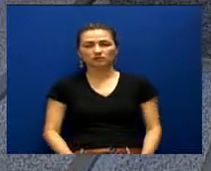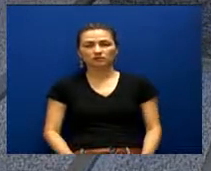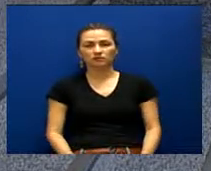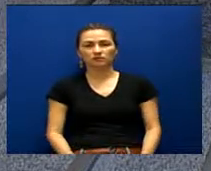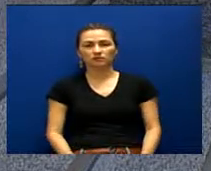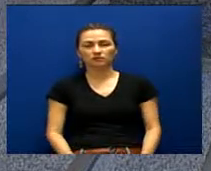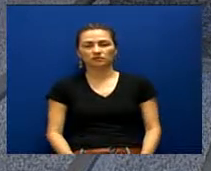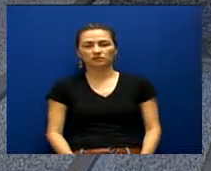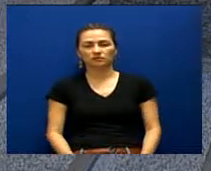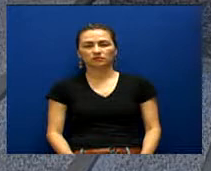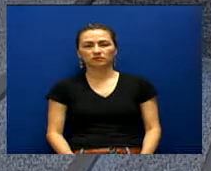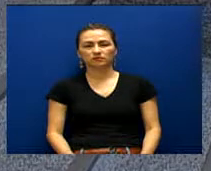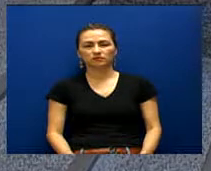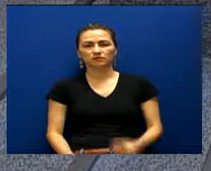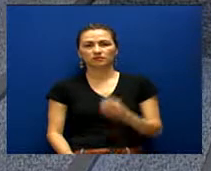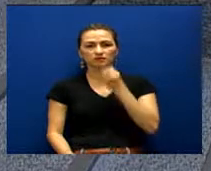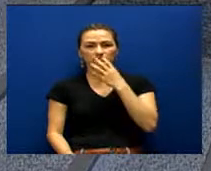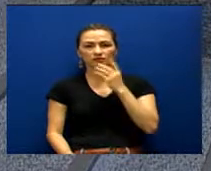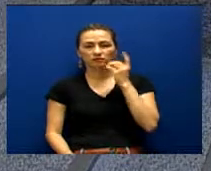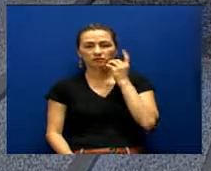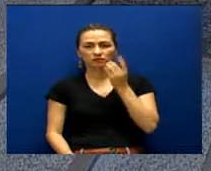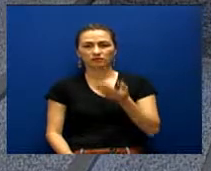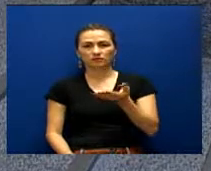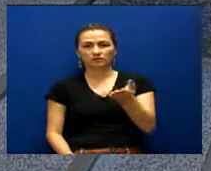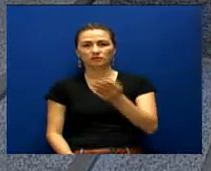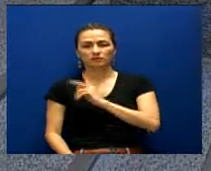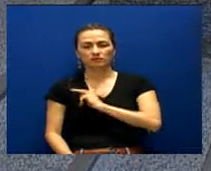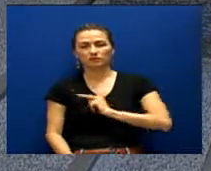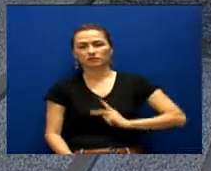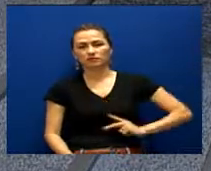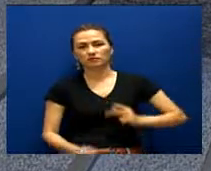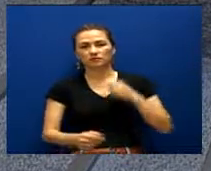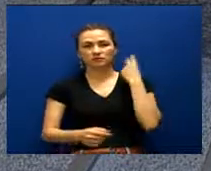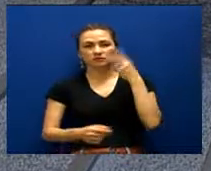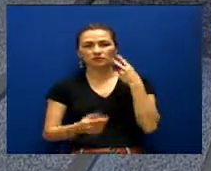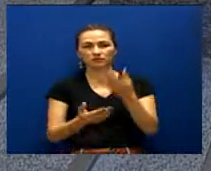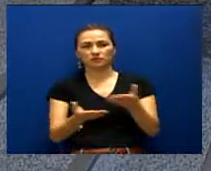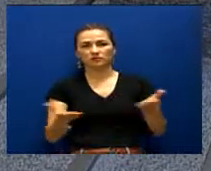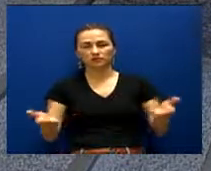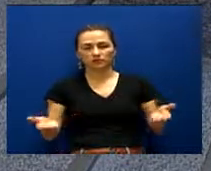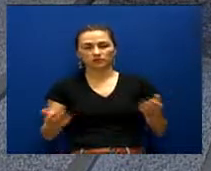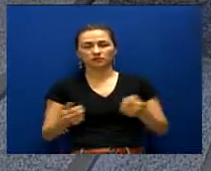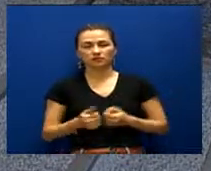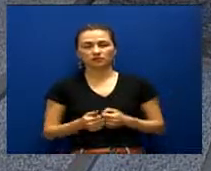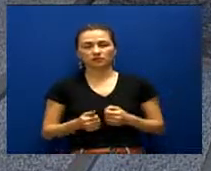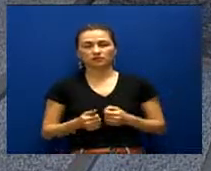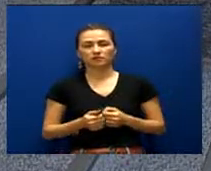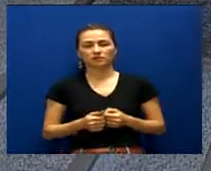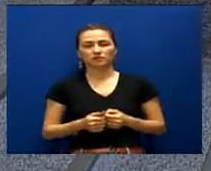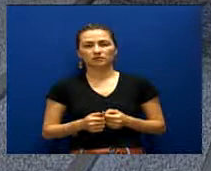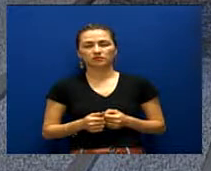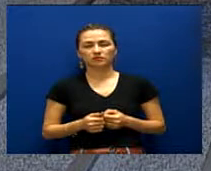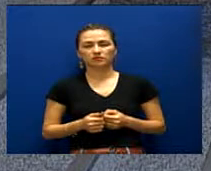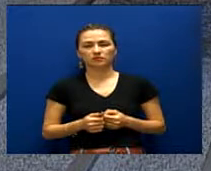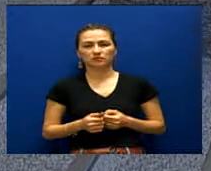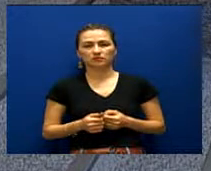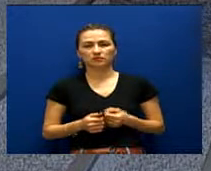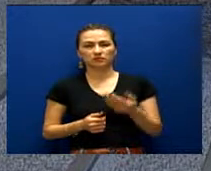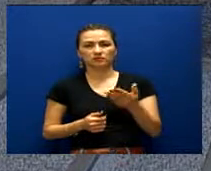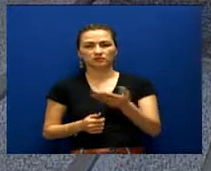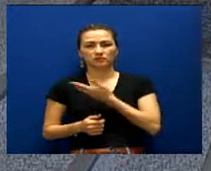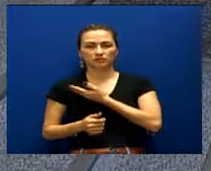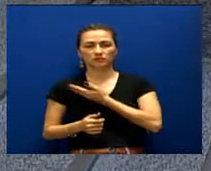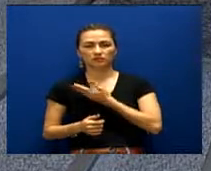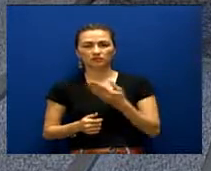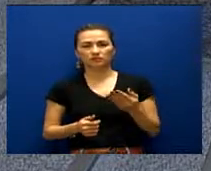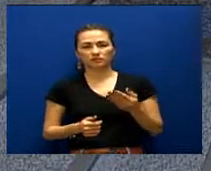Ainda bom dia, senhor presidente, senhores vereadores, vereadoras e todos que nos assistindo. Meu caro padre